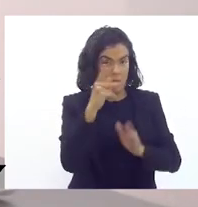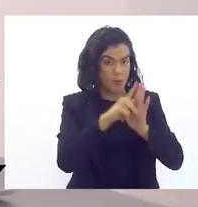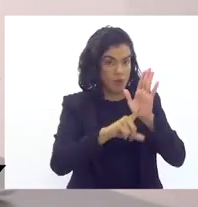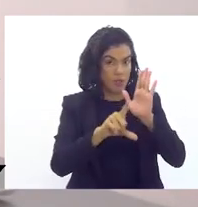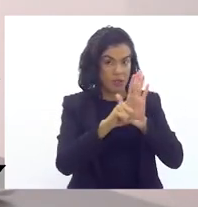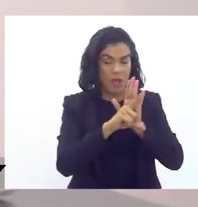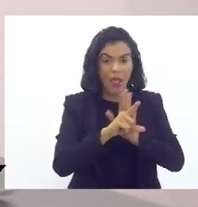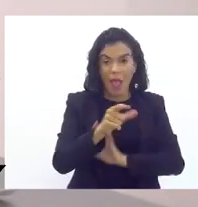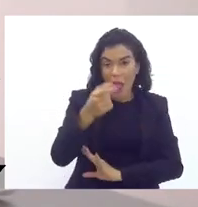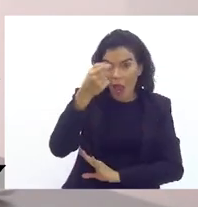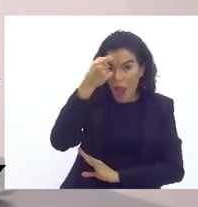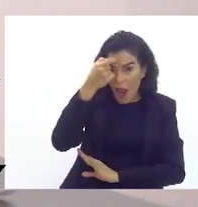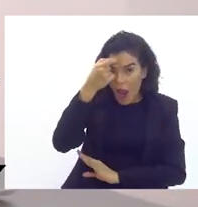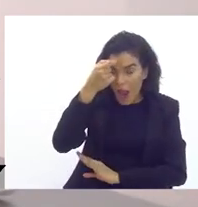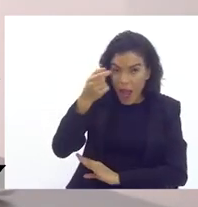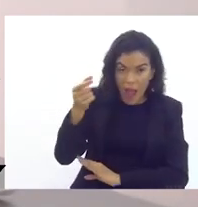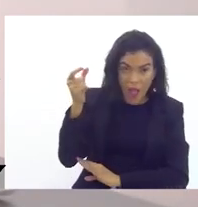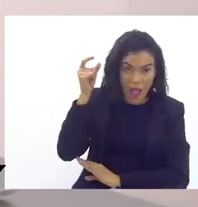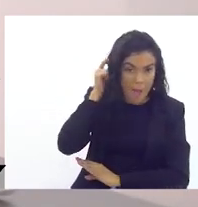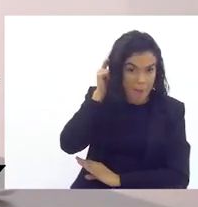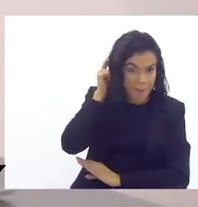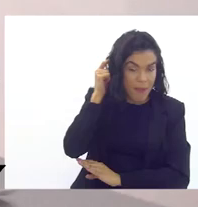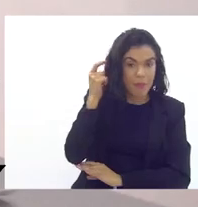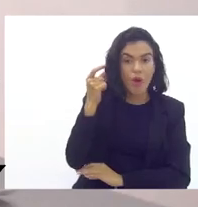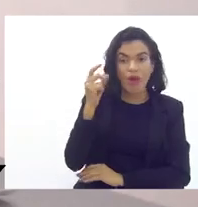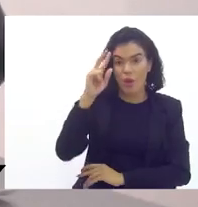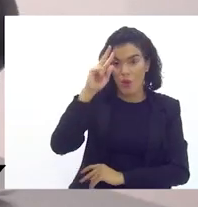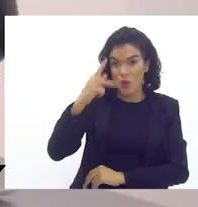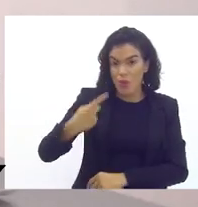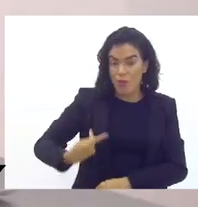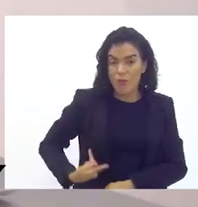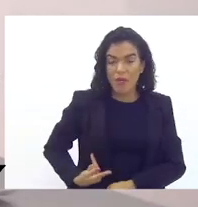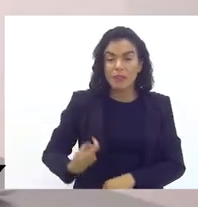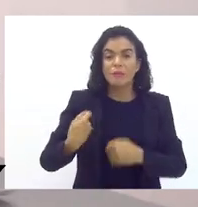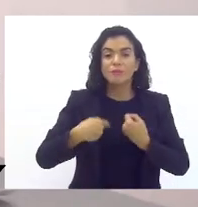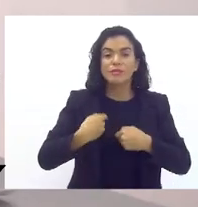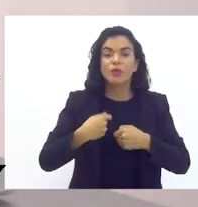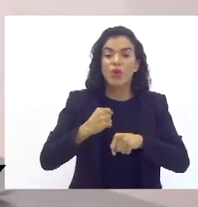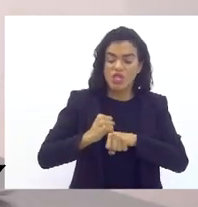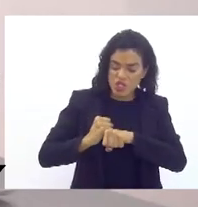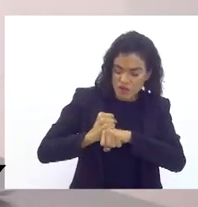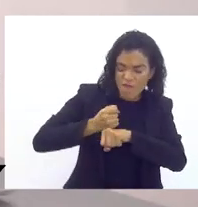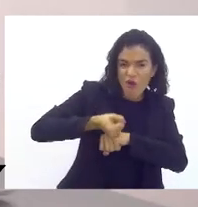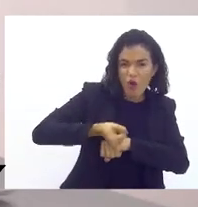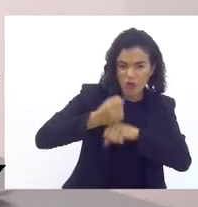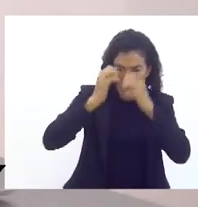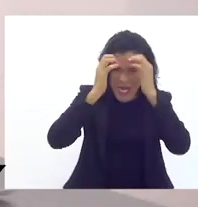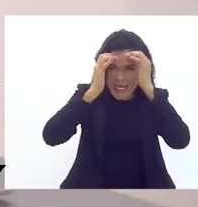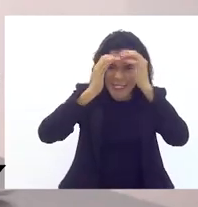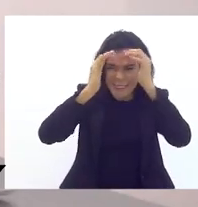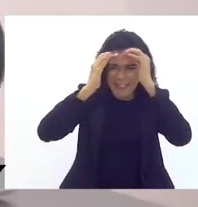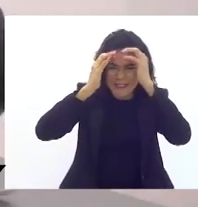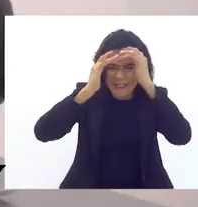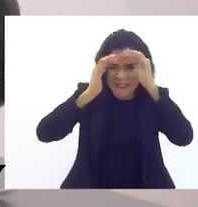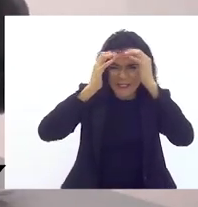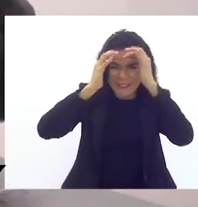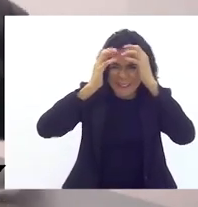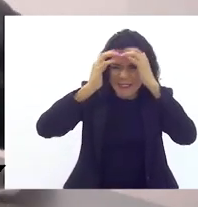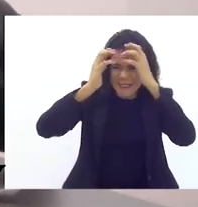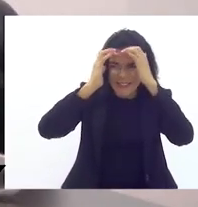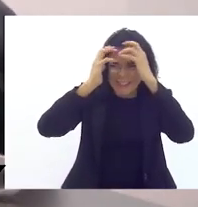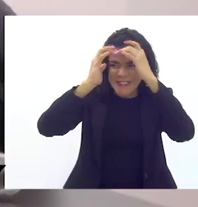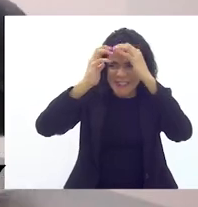a memória humana Ela depende de esforços cognitivos então o esforço